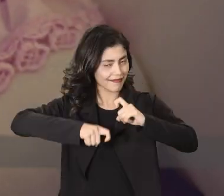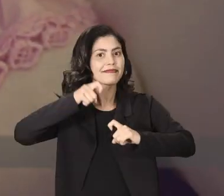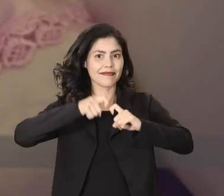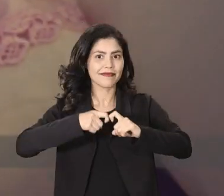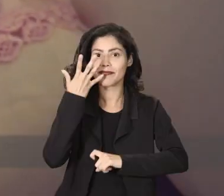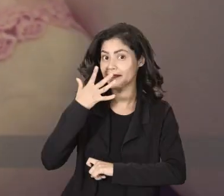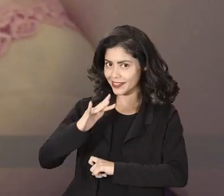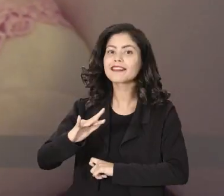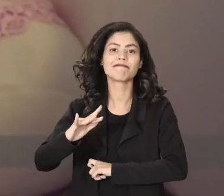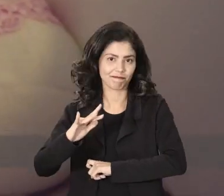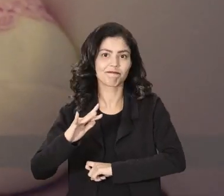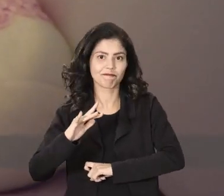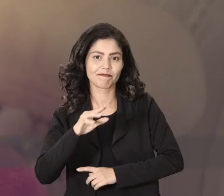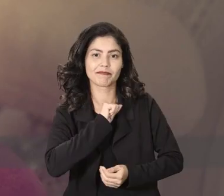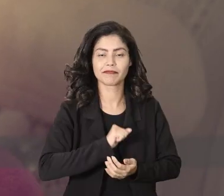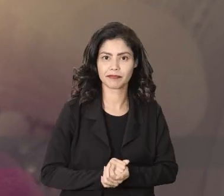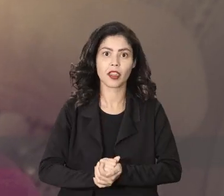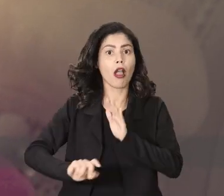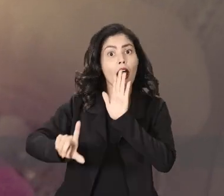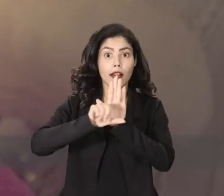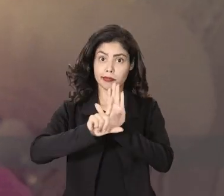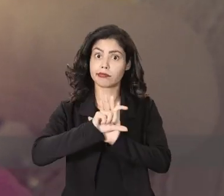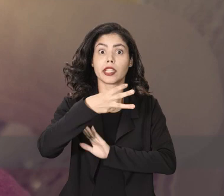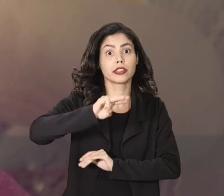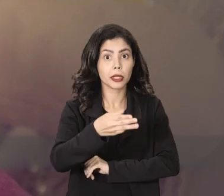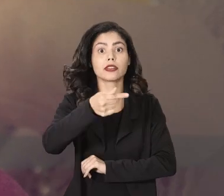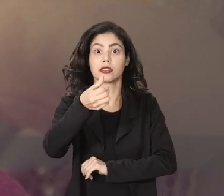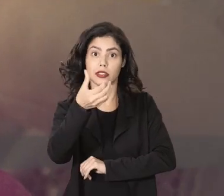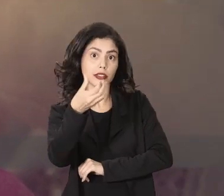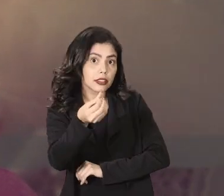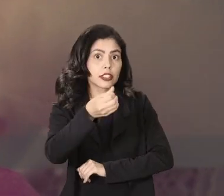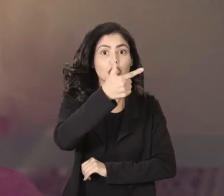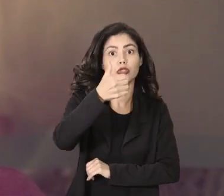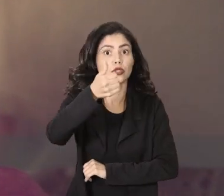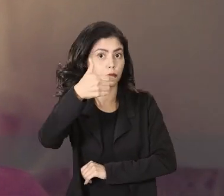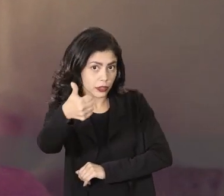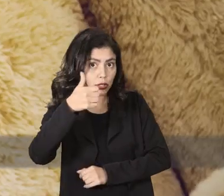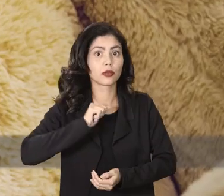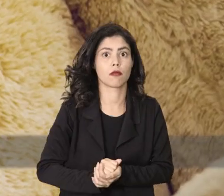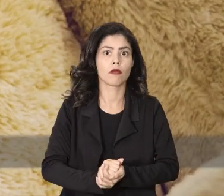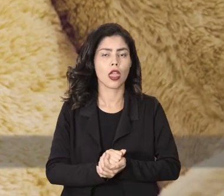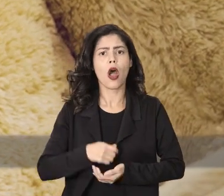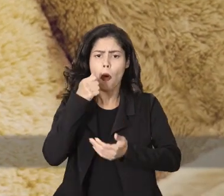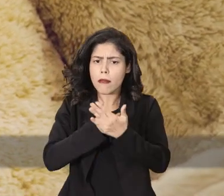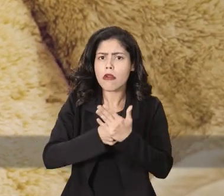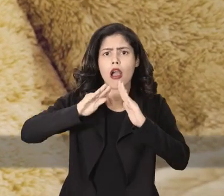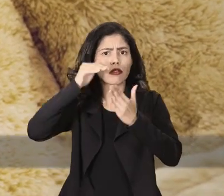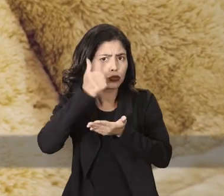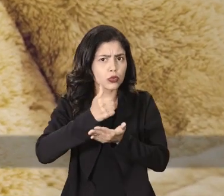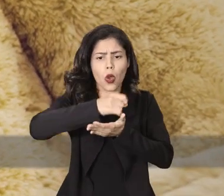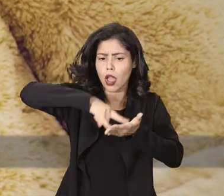A ALEAC reforça o combate ao abuso e exploração sexual infantil. A Lei 3.776, de